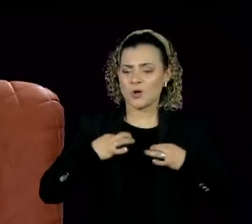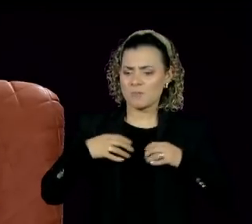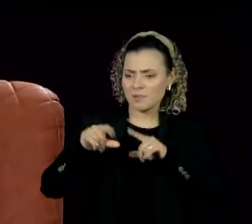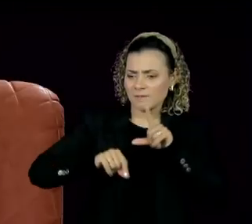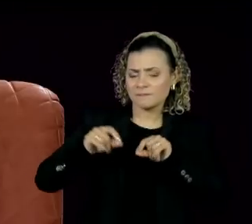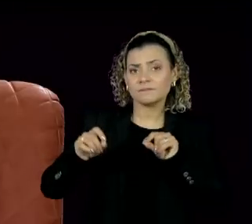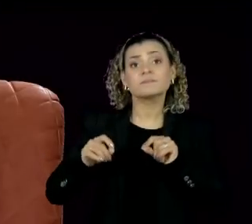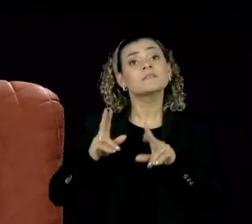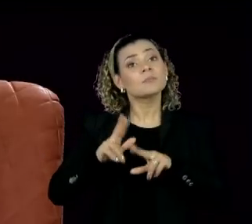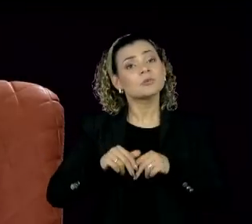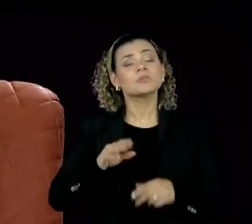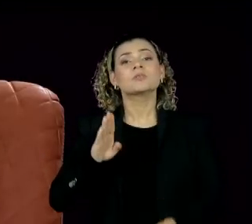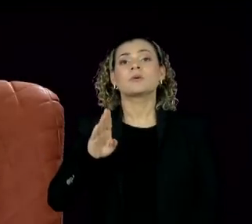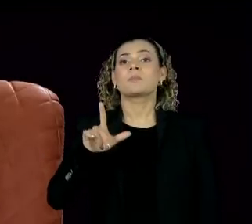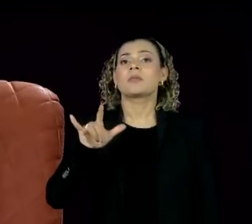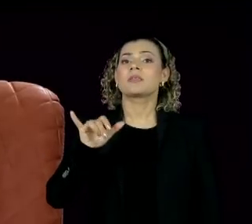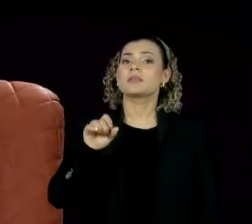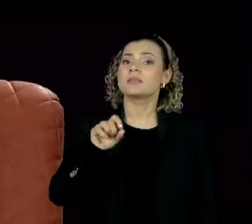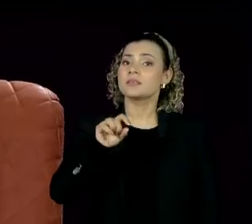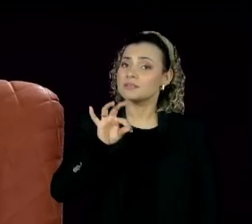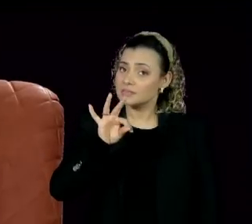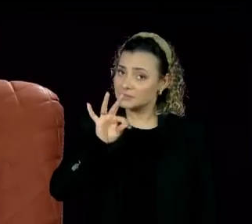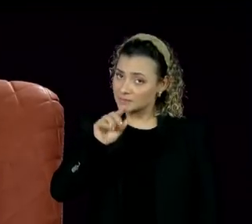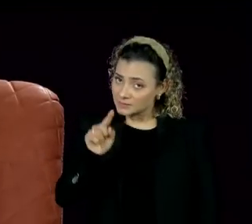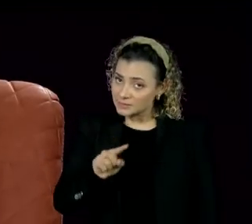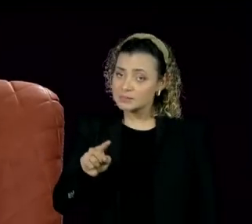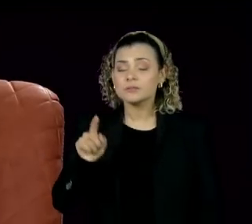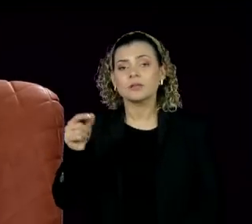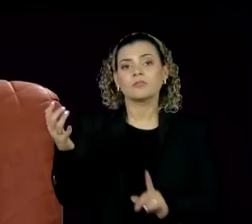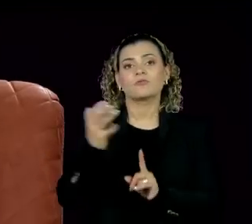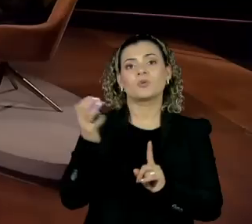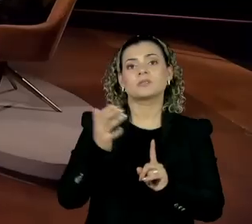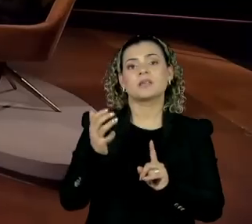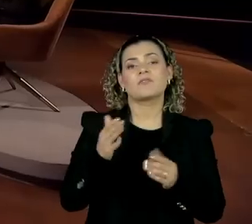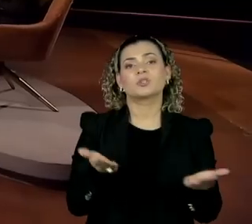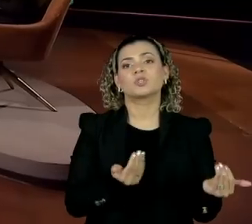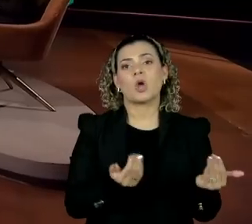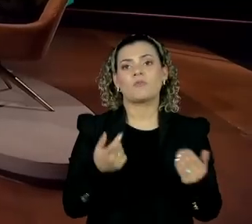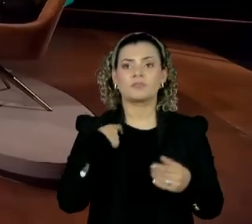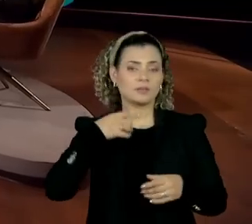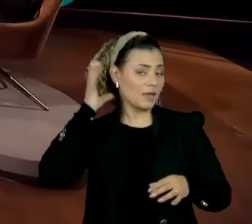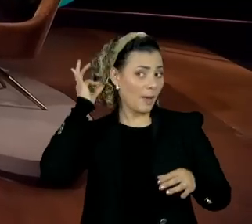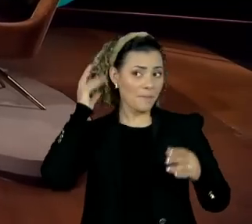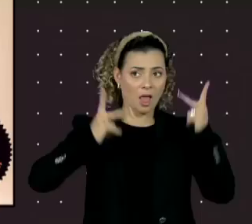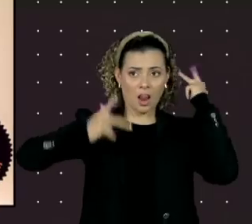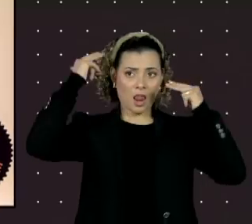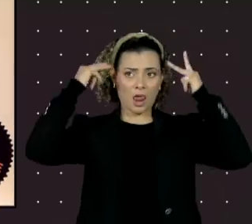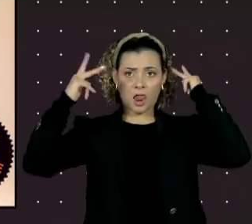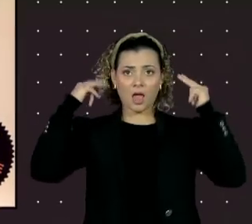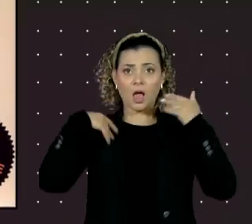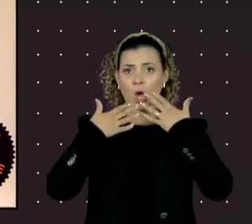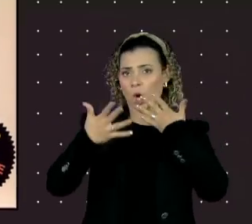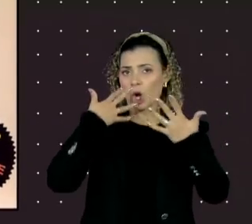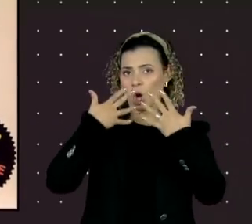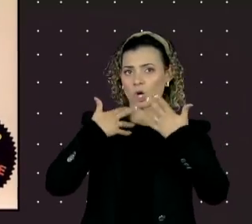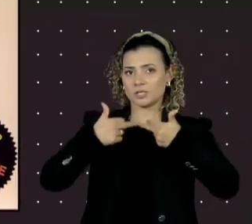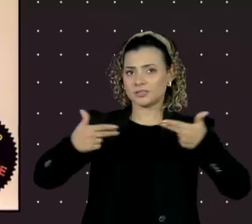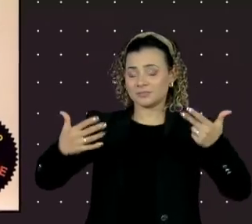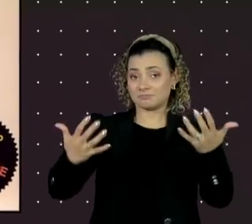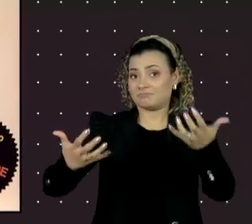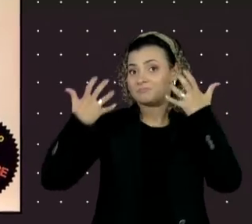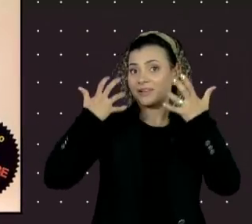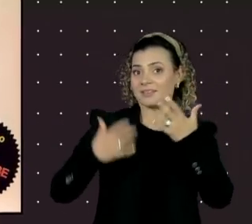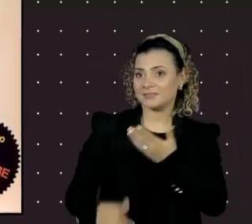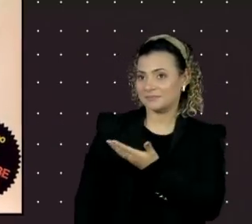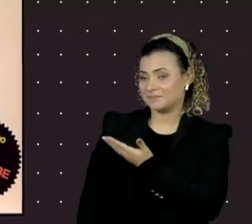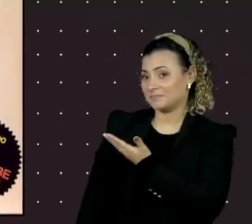A Blitz era uma banda que influenciava muito a juventude. Totalmente. Os cortes de cabelo, as cores, né,